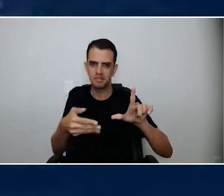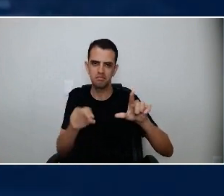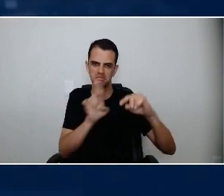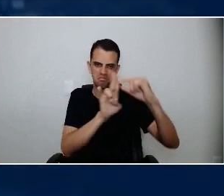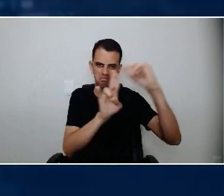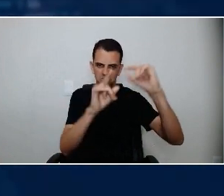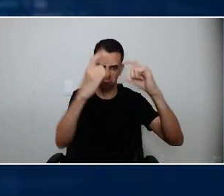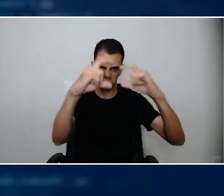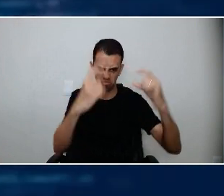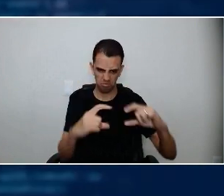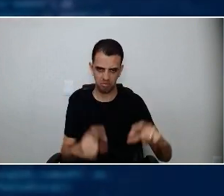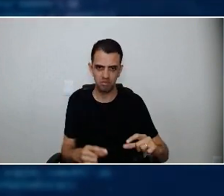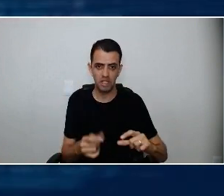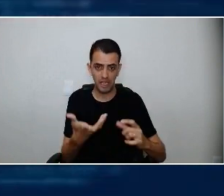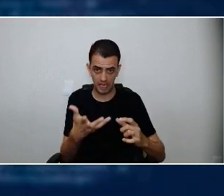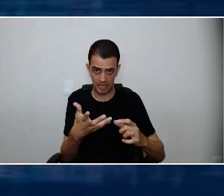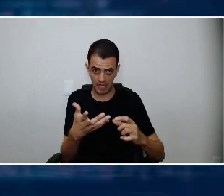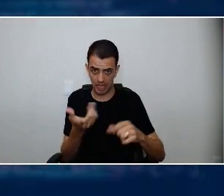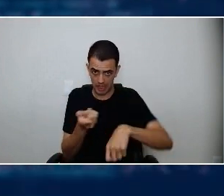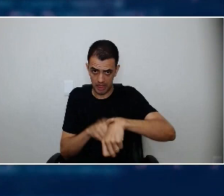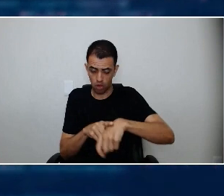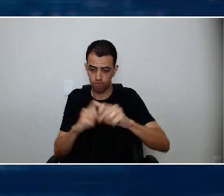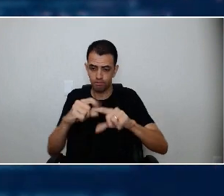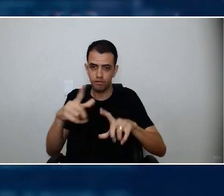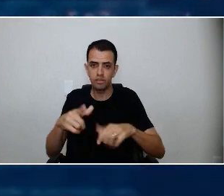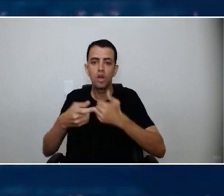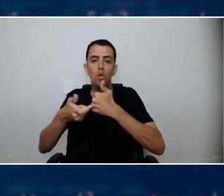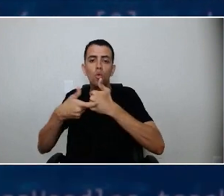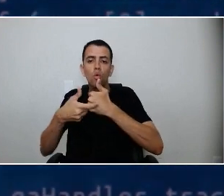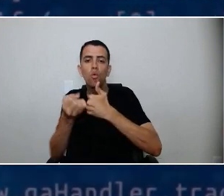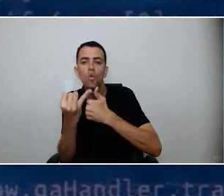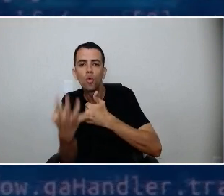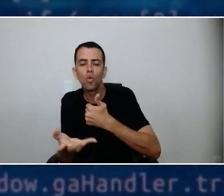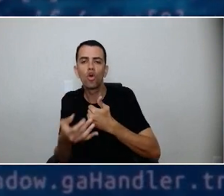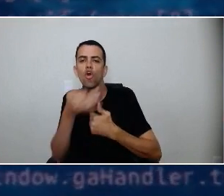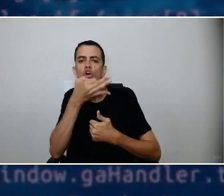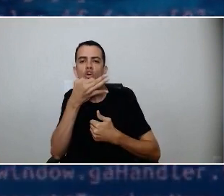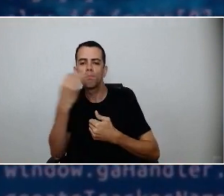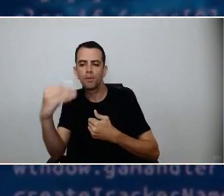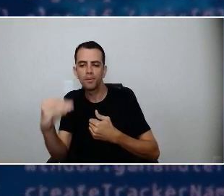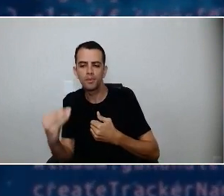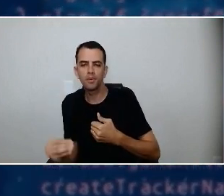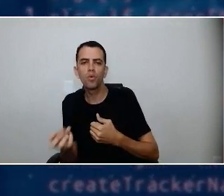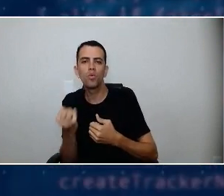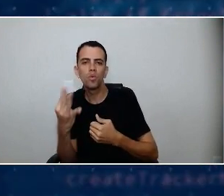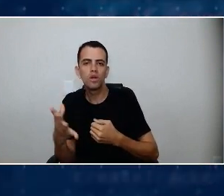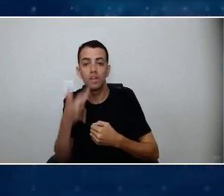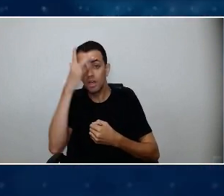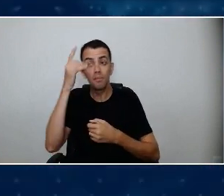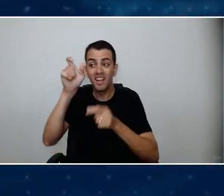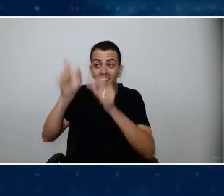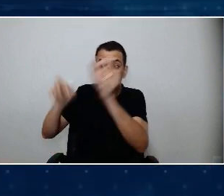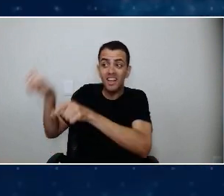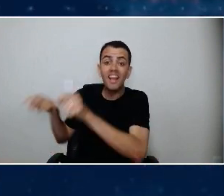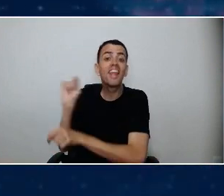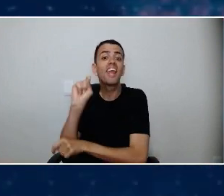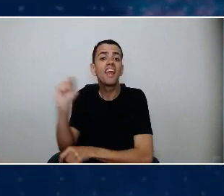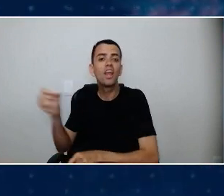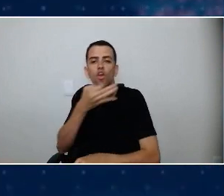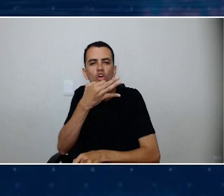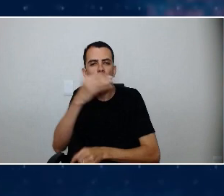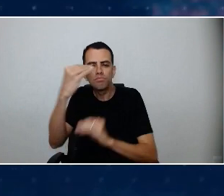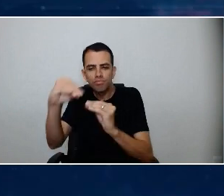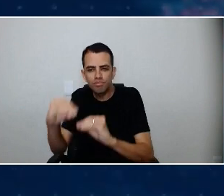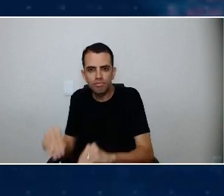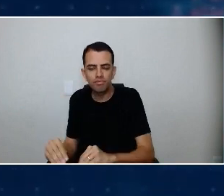carregue Quantas curtidas quantos comentários Quais são as pessoas que fizeram comentários ali Quais são os comentários mais